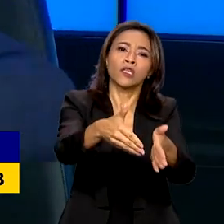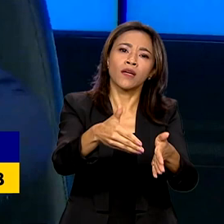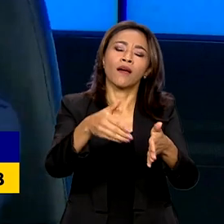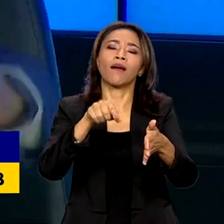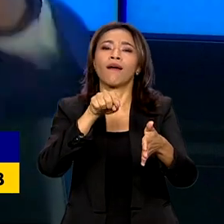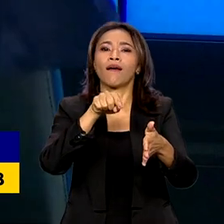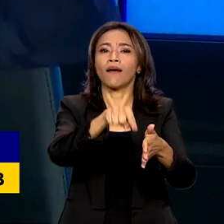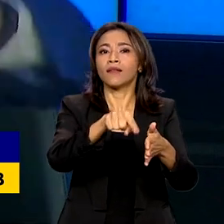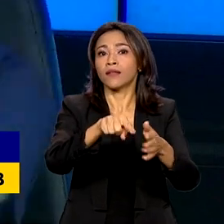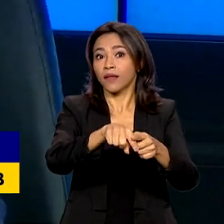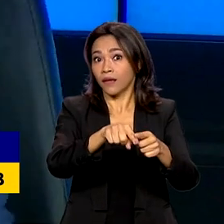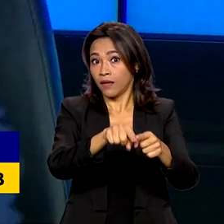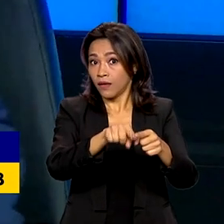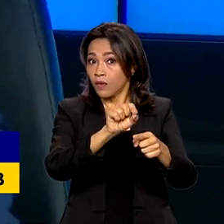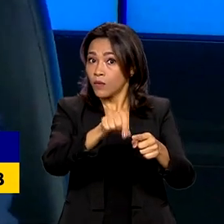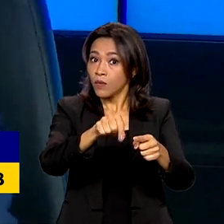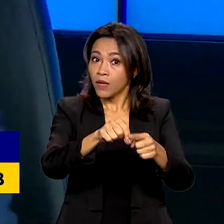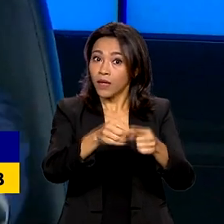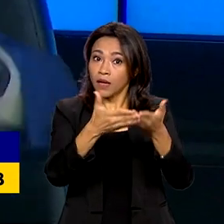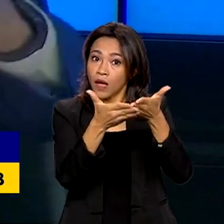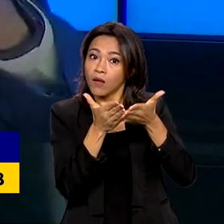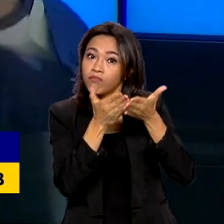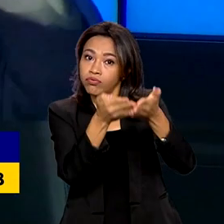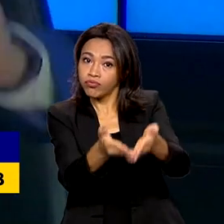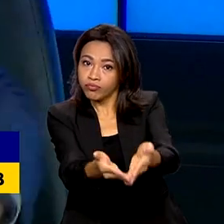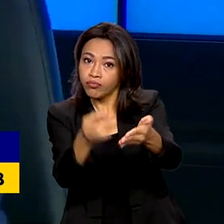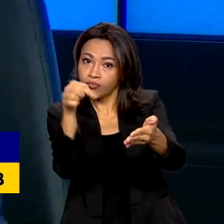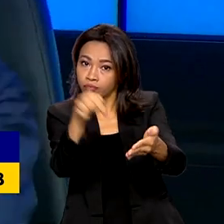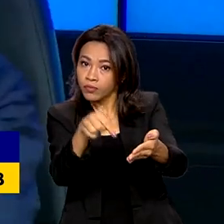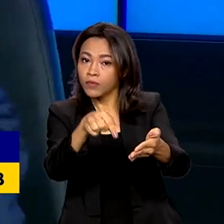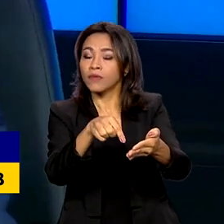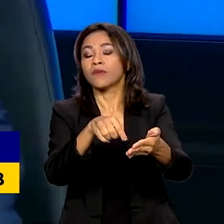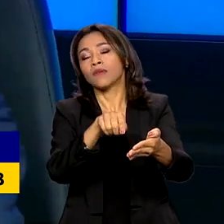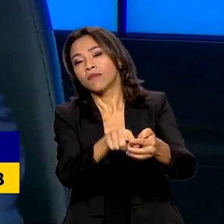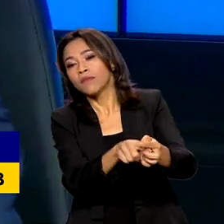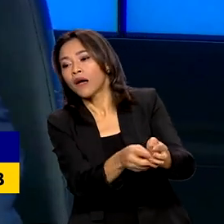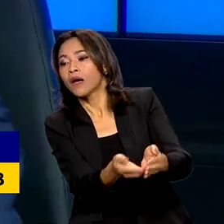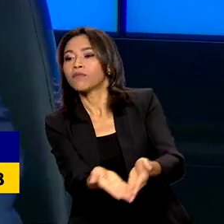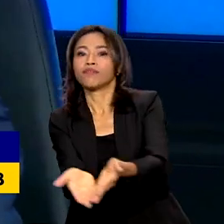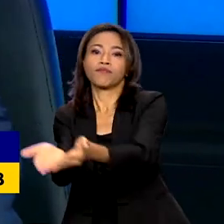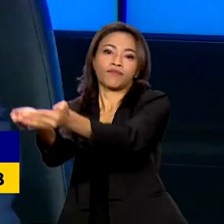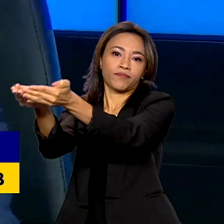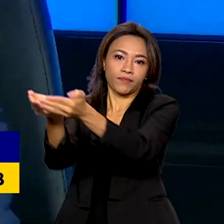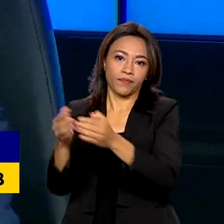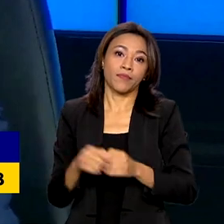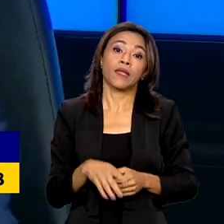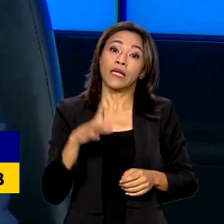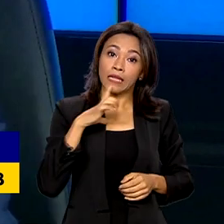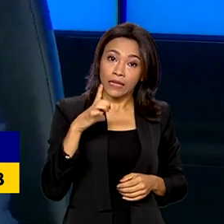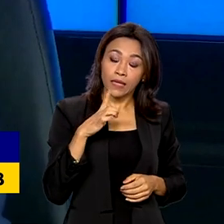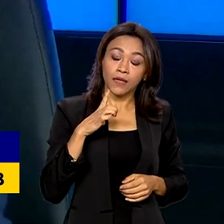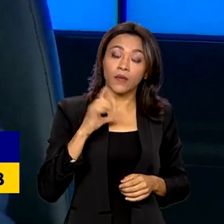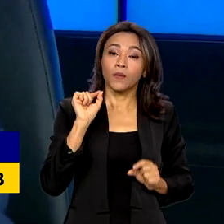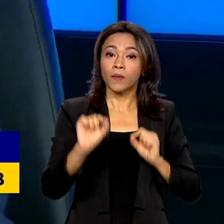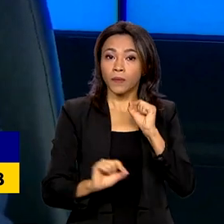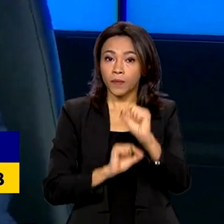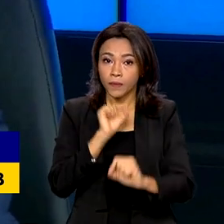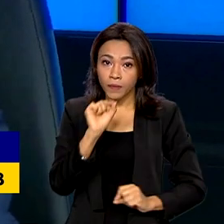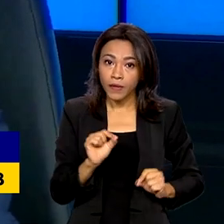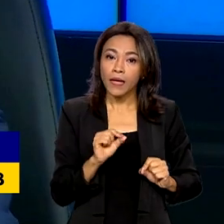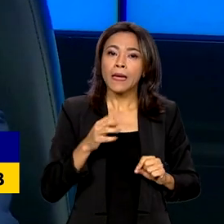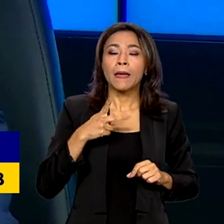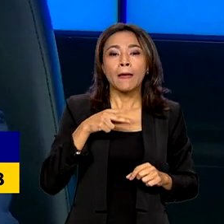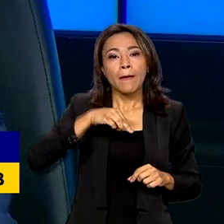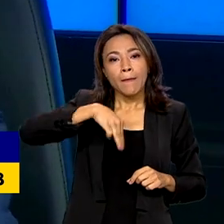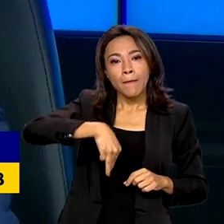Renan chegar até lá Barcarena a partir daí obviamente sai com as suas marcas mas também tem uma boa parte disso que são